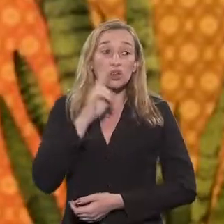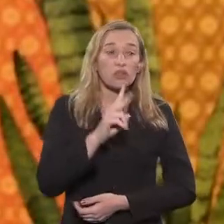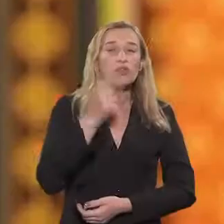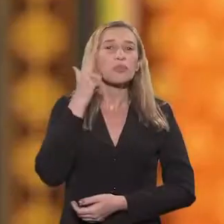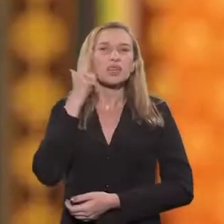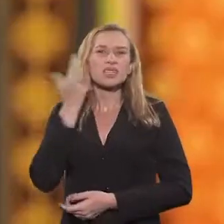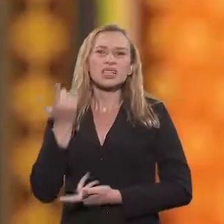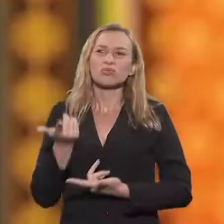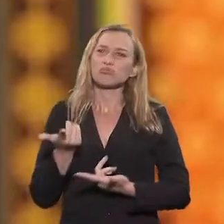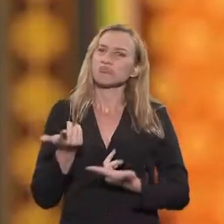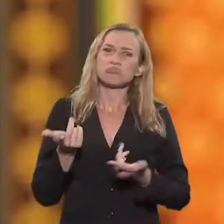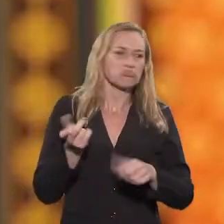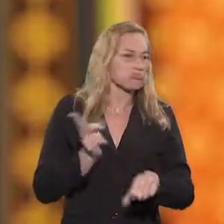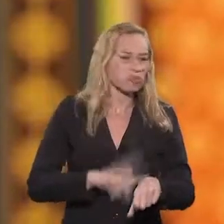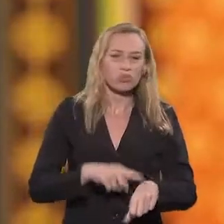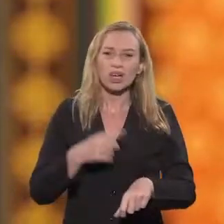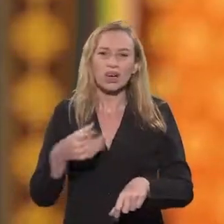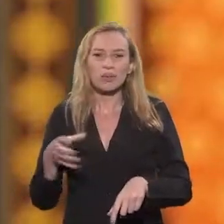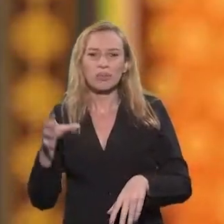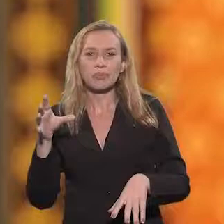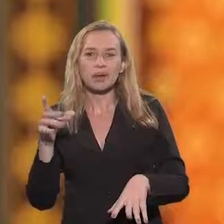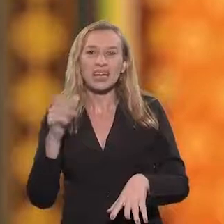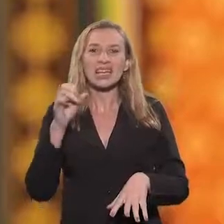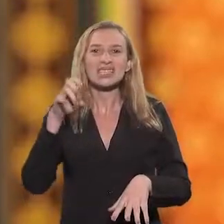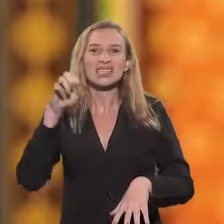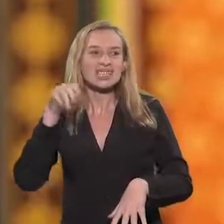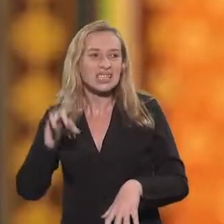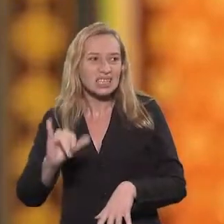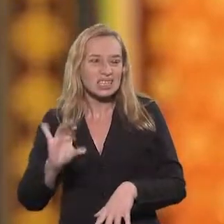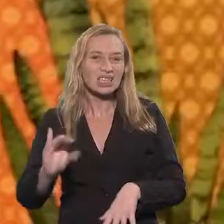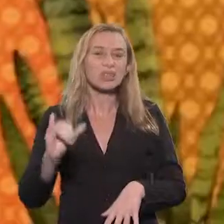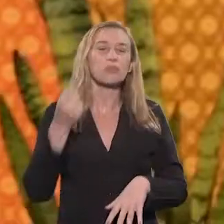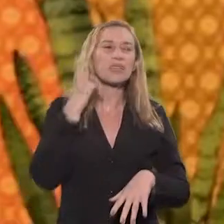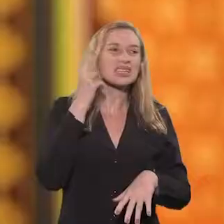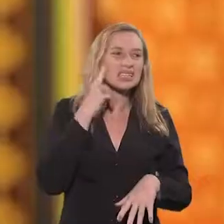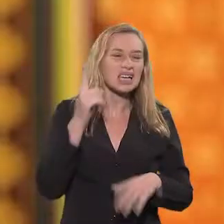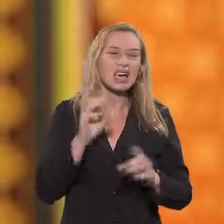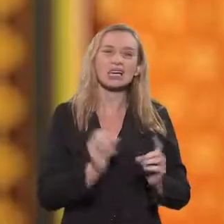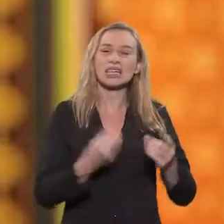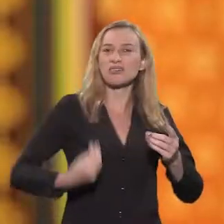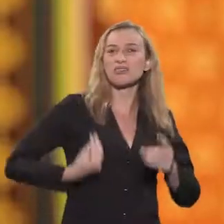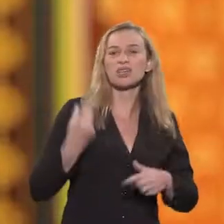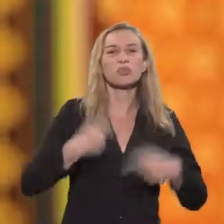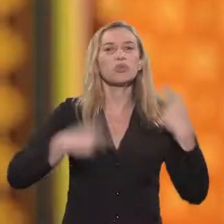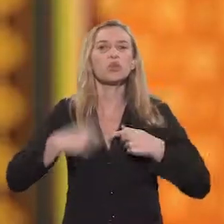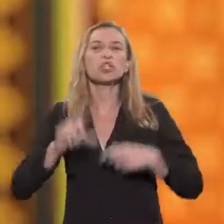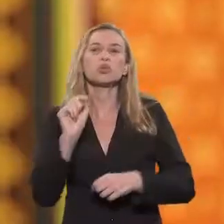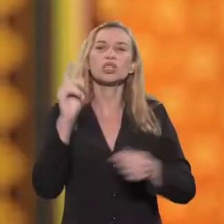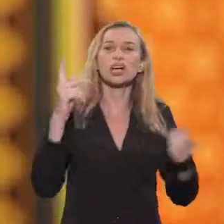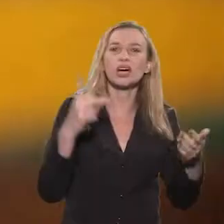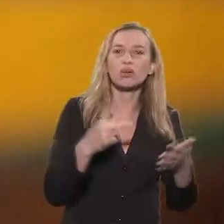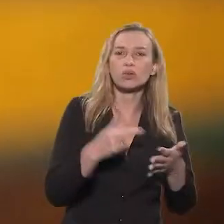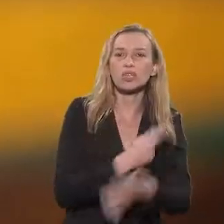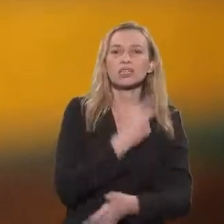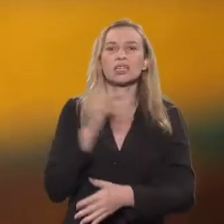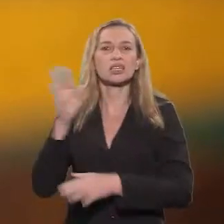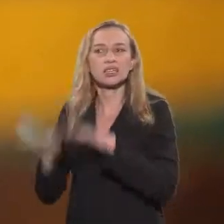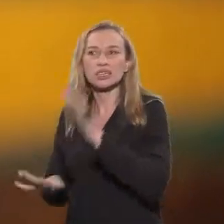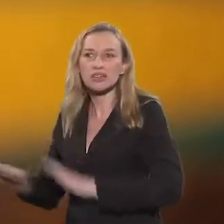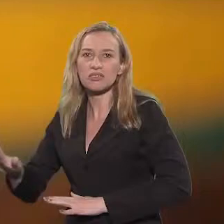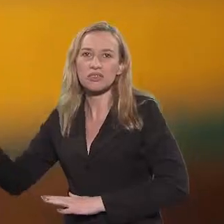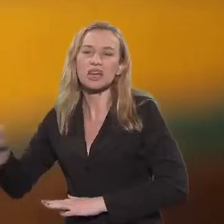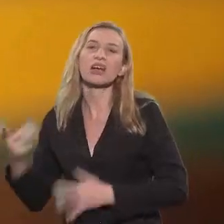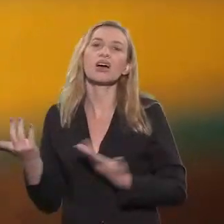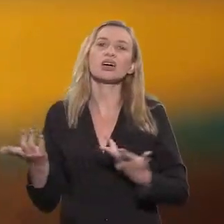fiquei pensando, gente, não dá para escutar Leci Brandão sem pensar no campo social, na vida política, no que está acontecendo, na favela,